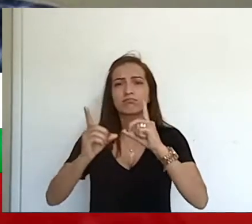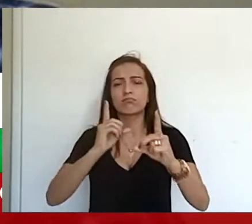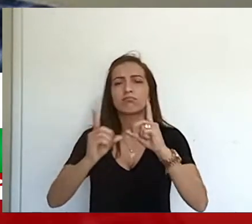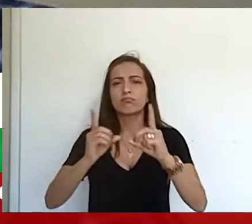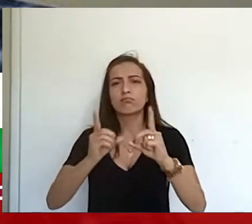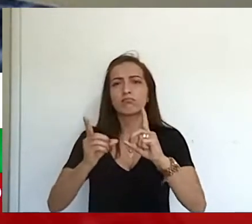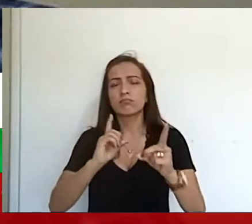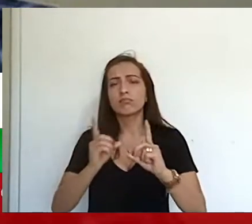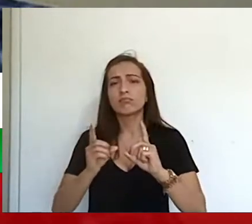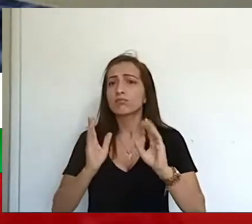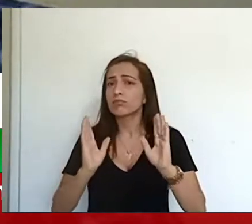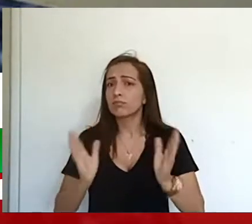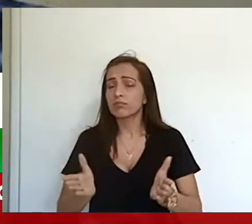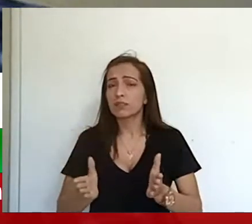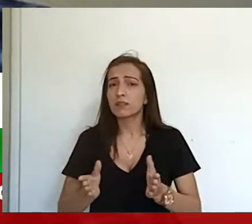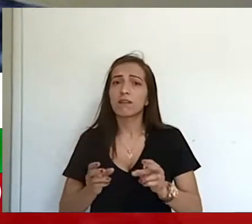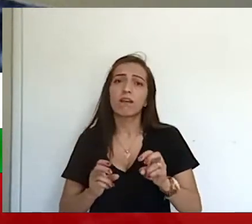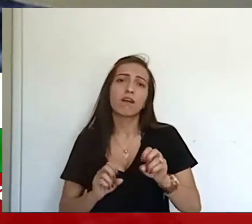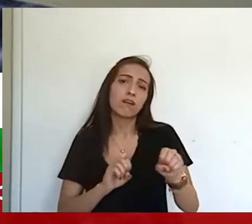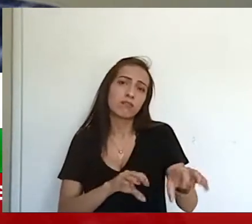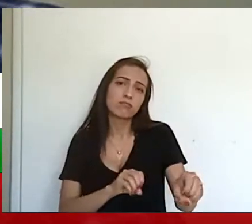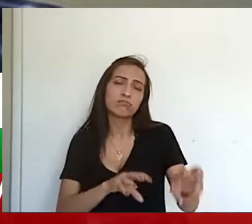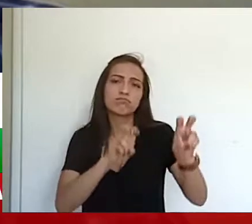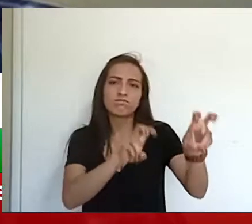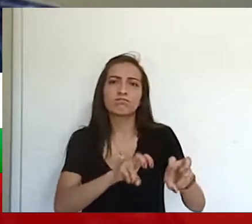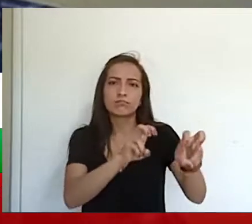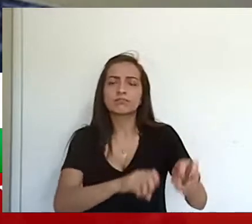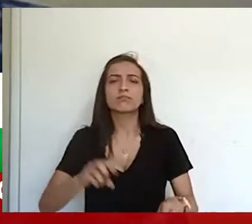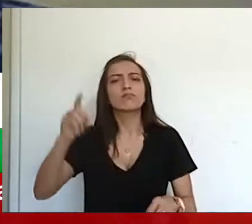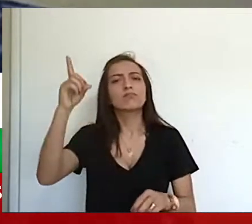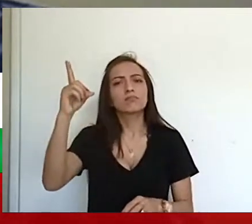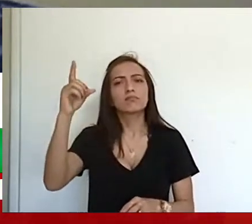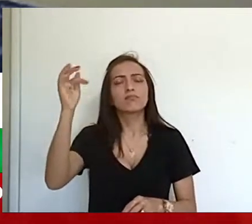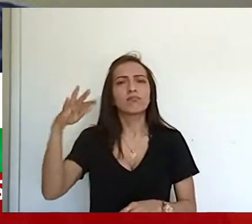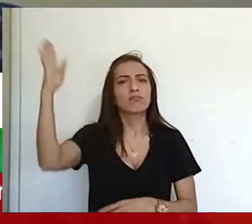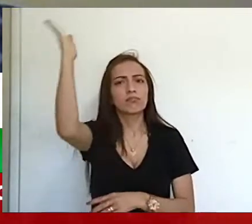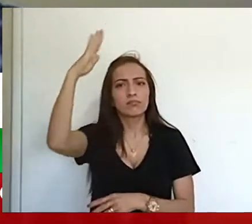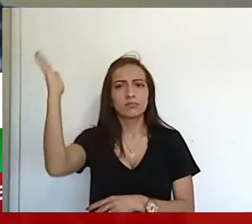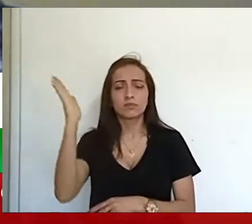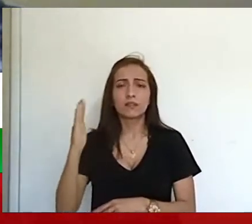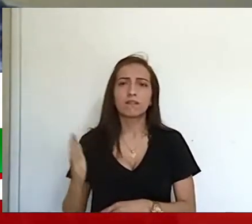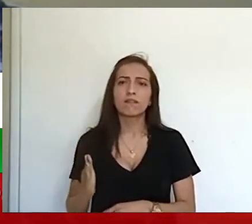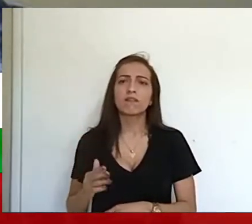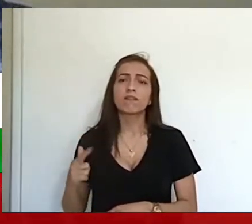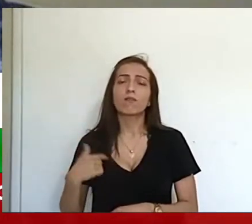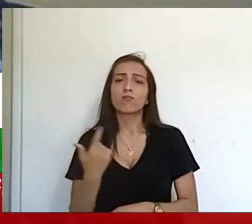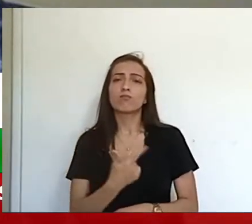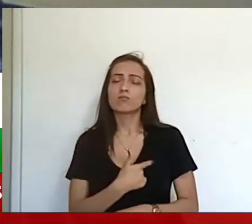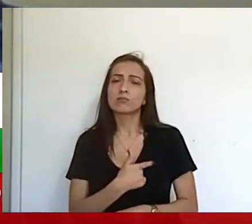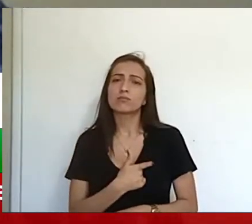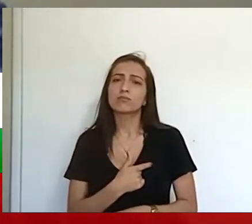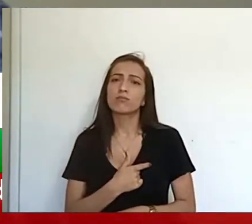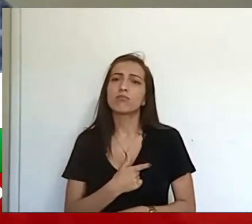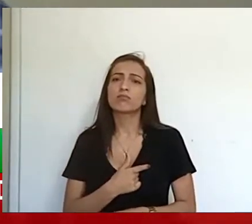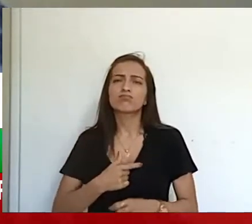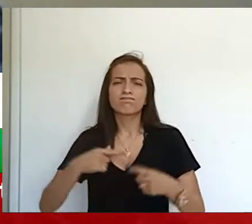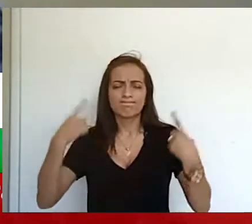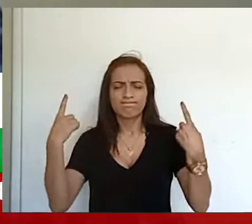debatermos a educação do campo no Distrito Federal e nacional, com os nossos limites, com os nossos desafios e com as